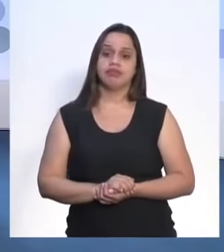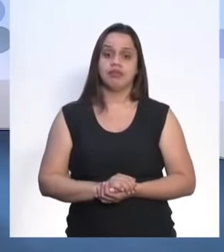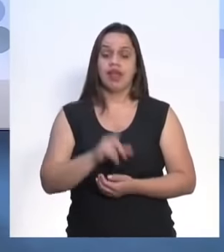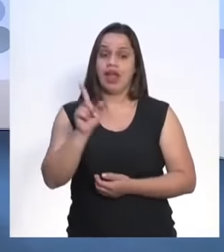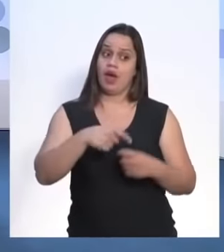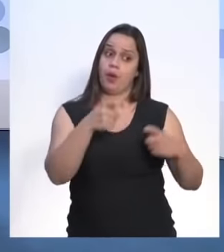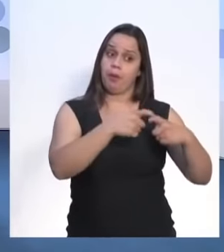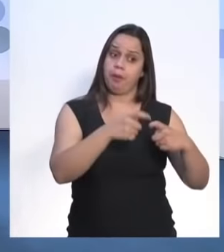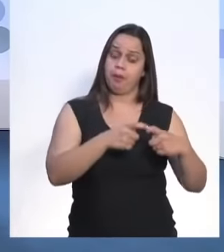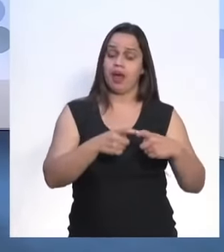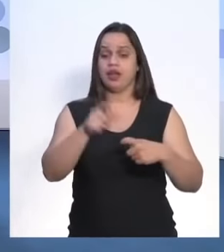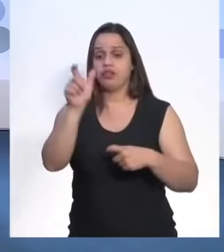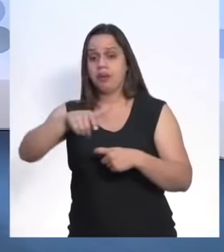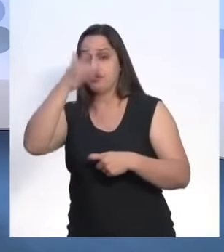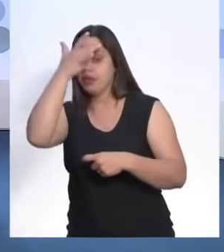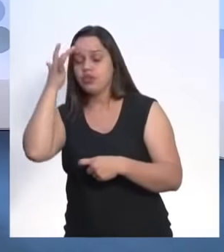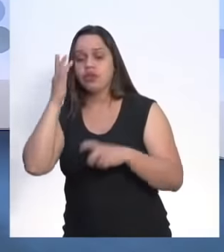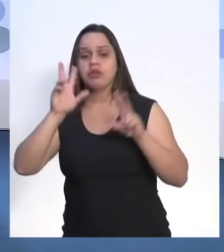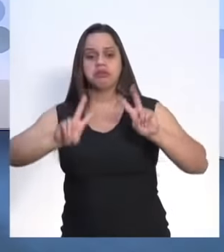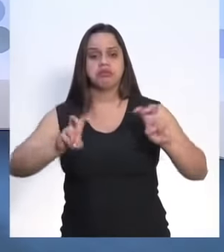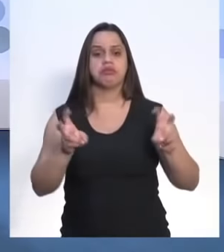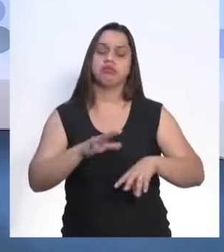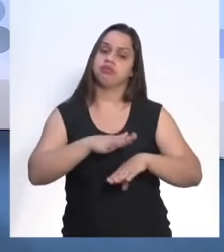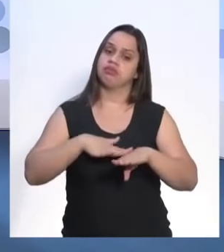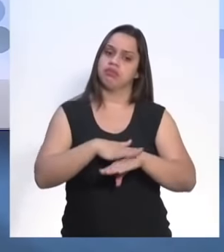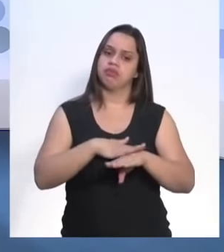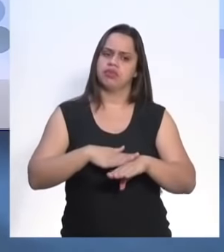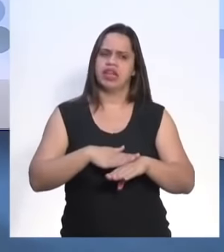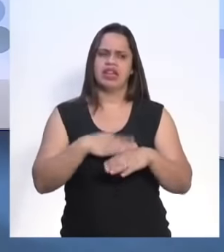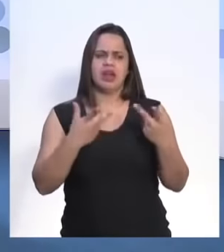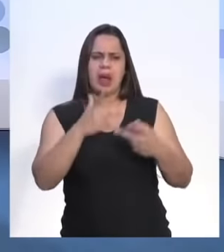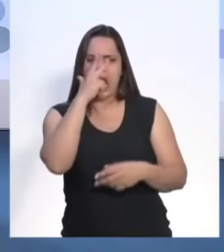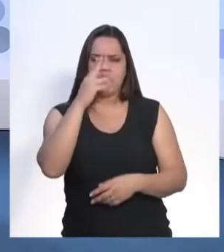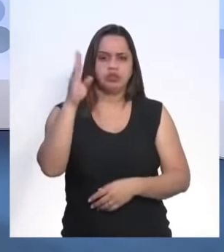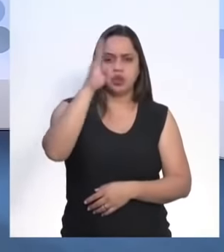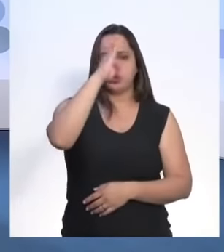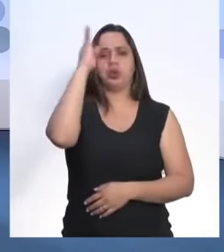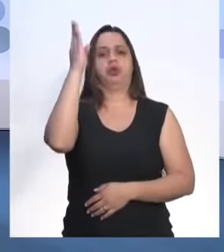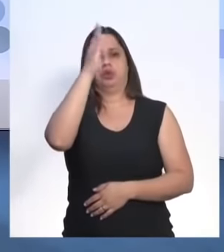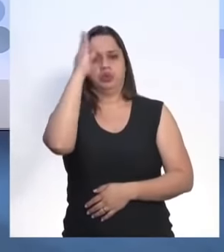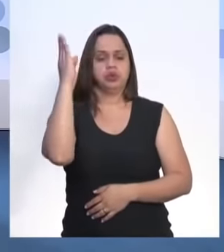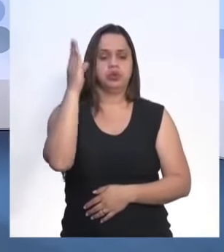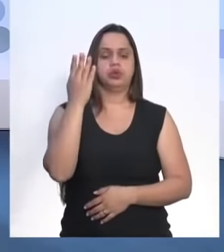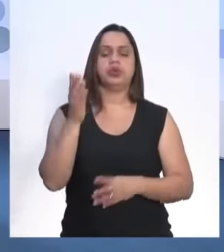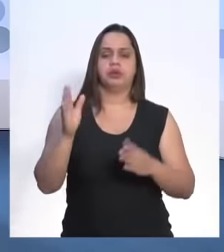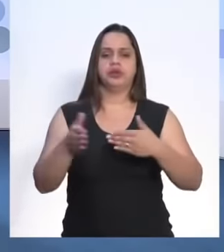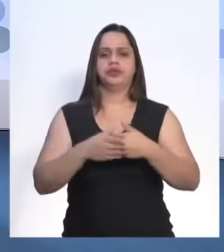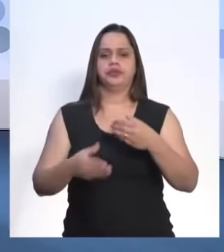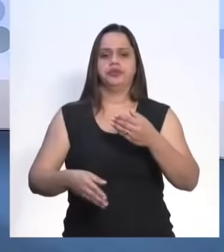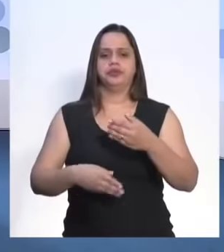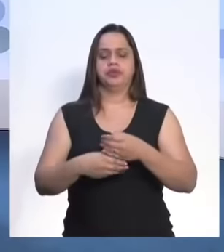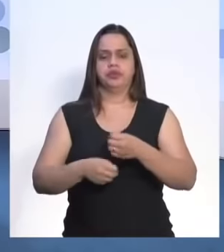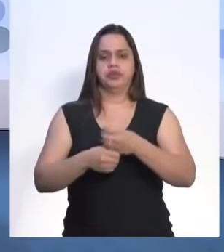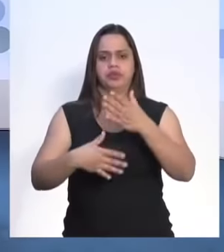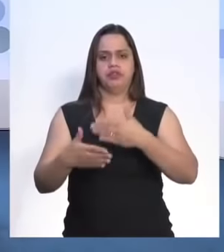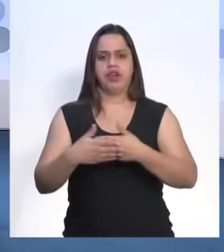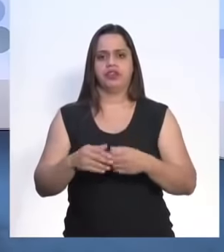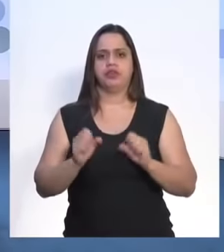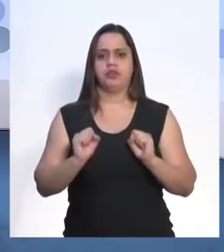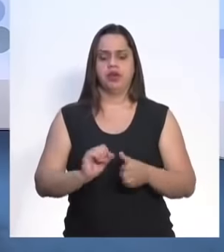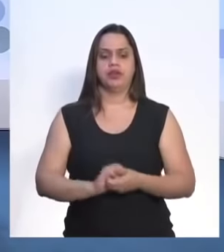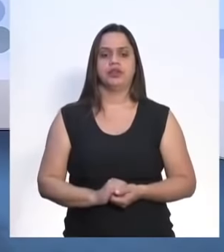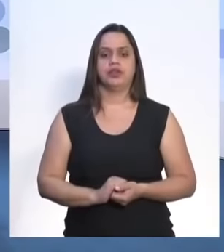um paciente devem estar falando sobre doenças. Acho que é tontura, isso, será? Isso, Gustavo. É. Pode fechar o chat. Tá,